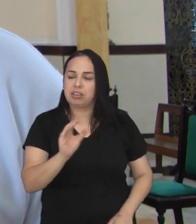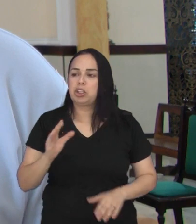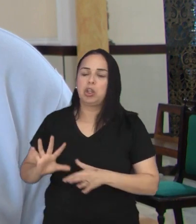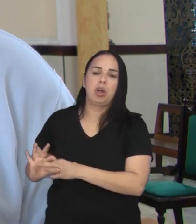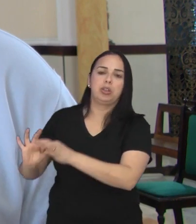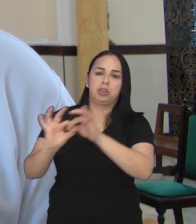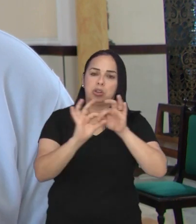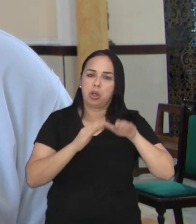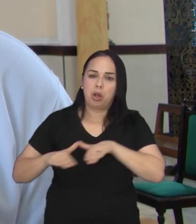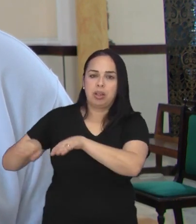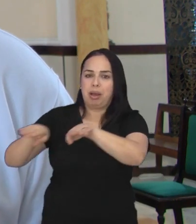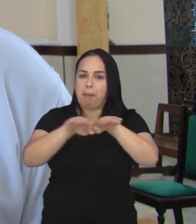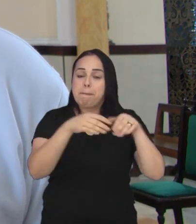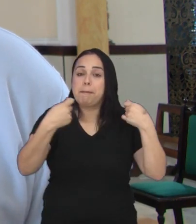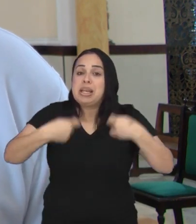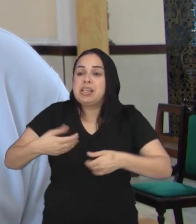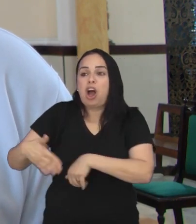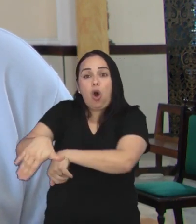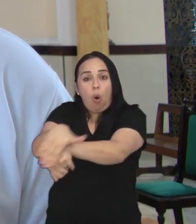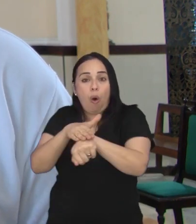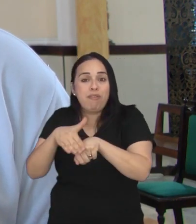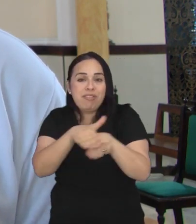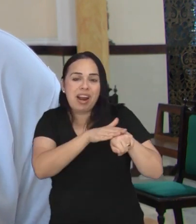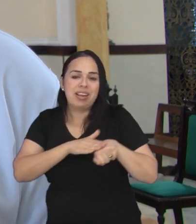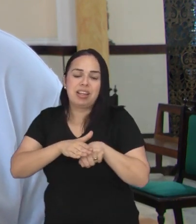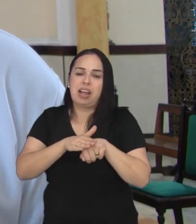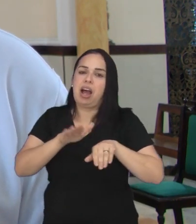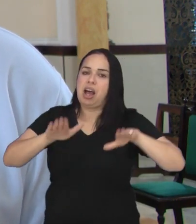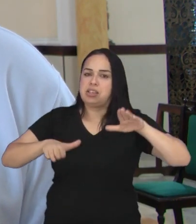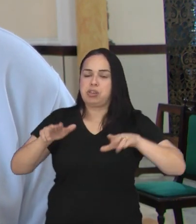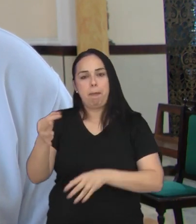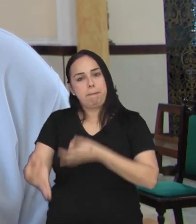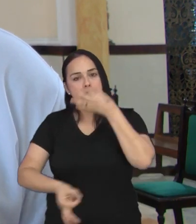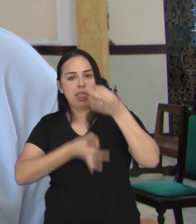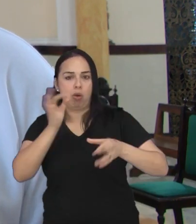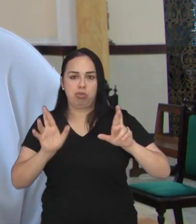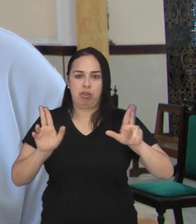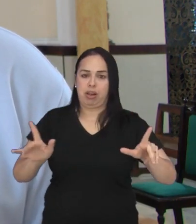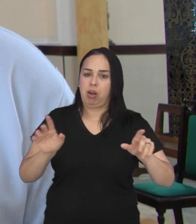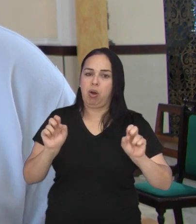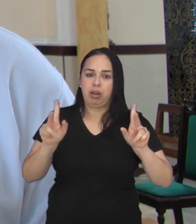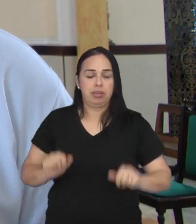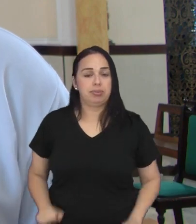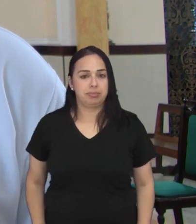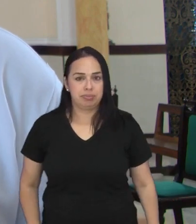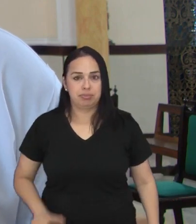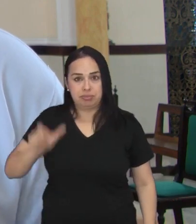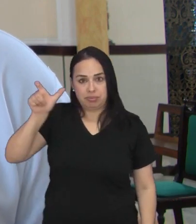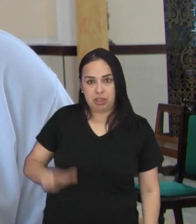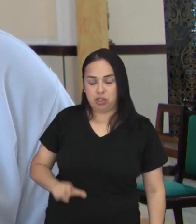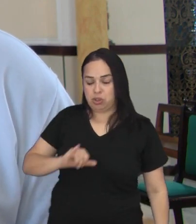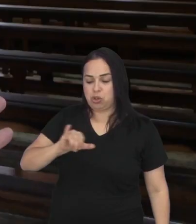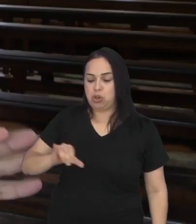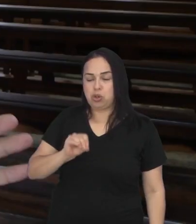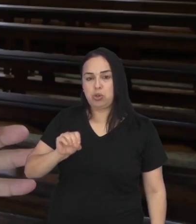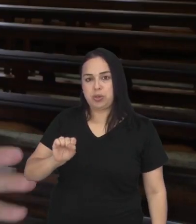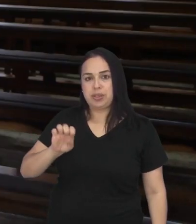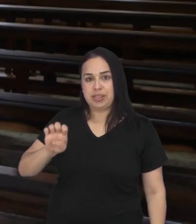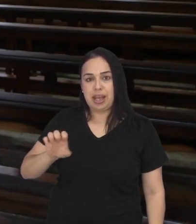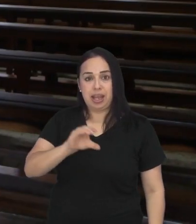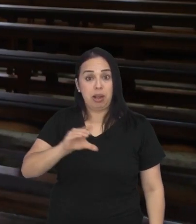né? Meu tratamento dura 3 anos, já estou 2 anos e meio no tratamento e graças a Deus está tudo